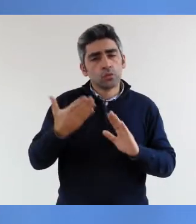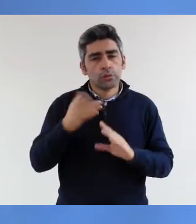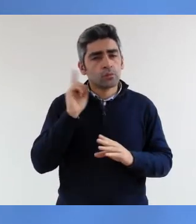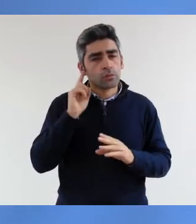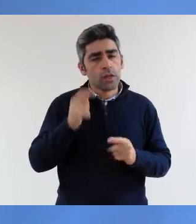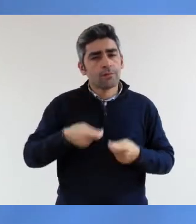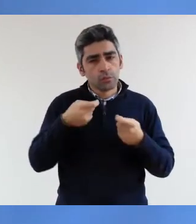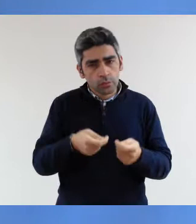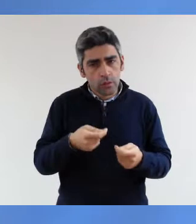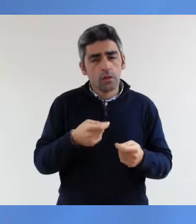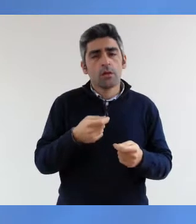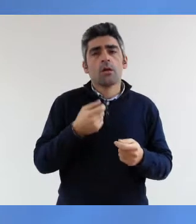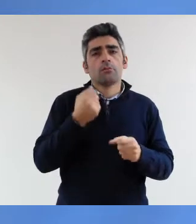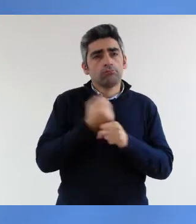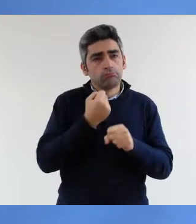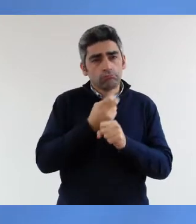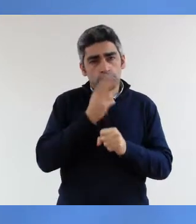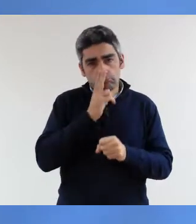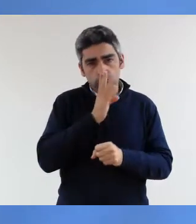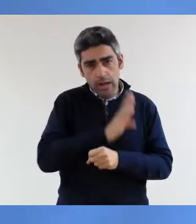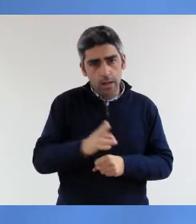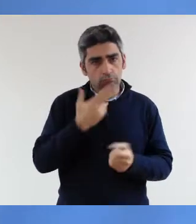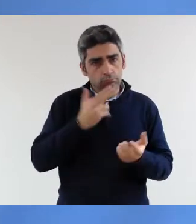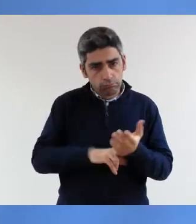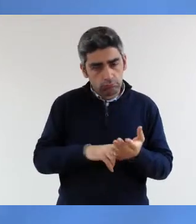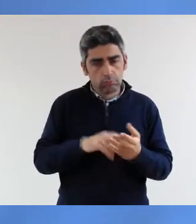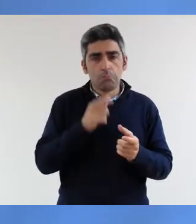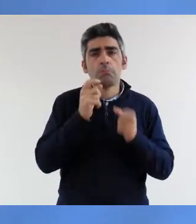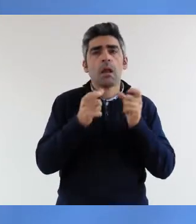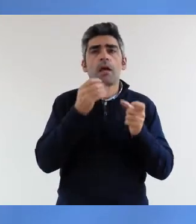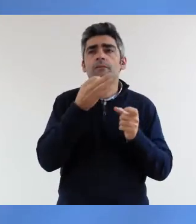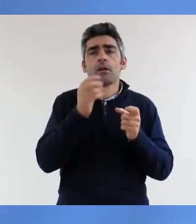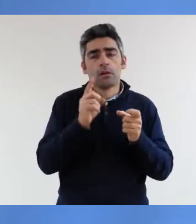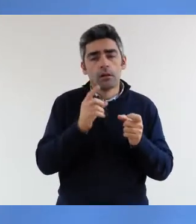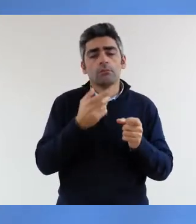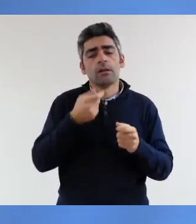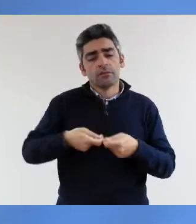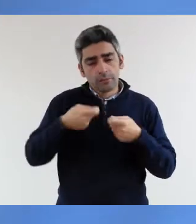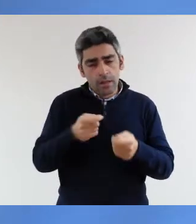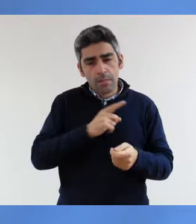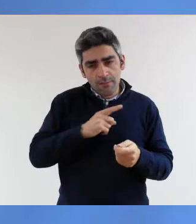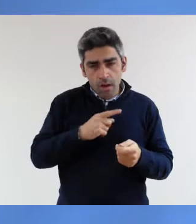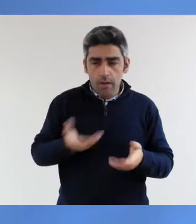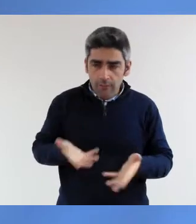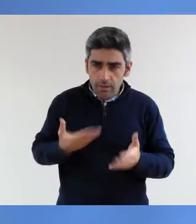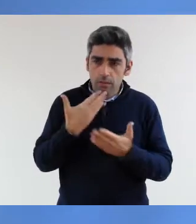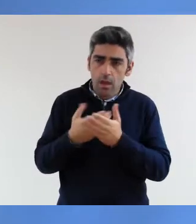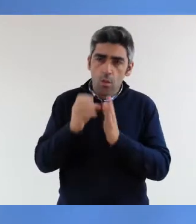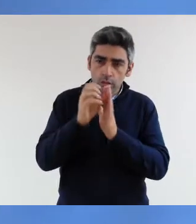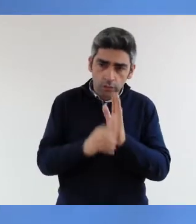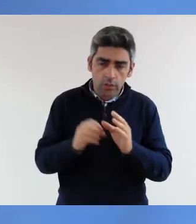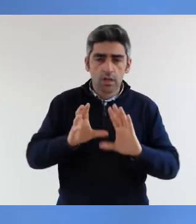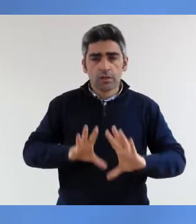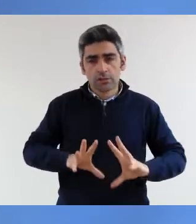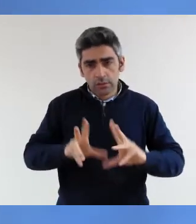na confiança que urge apostar com obras mais do que com palavras na criação de condições para o investimento privado